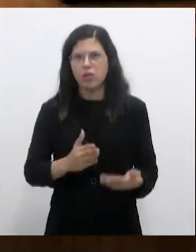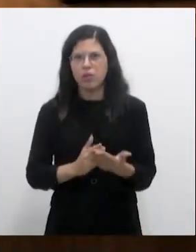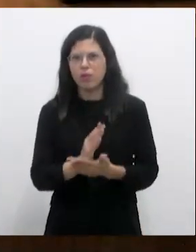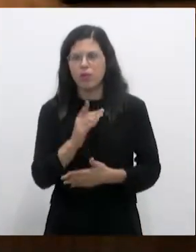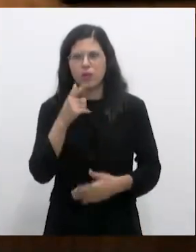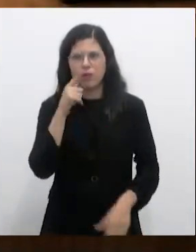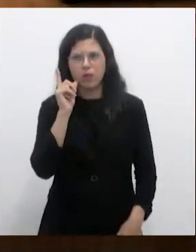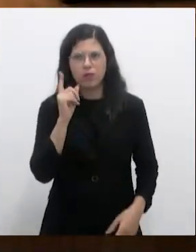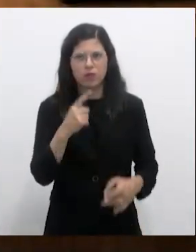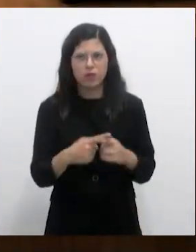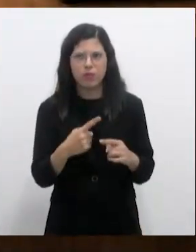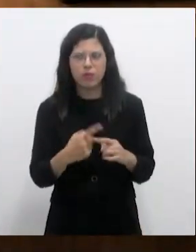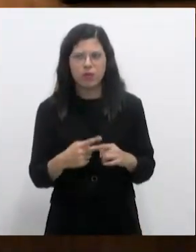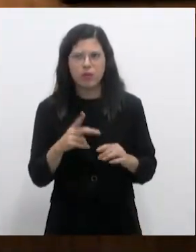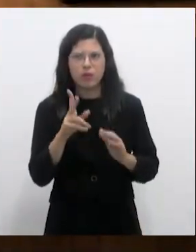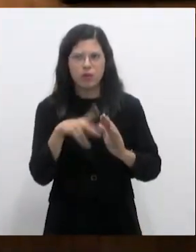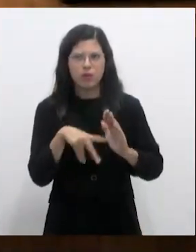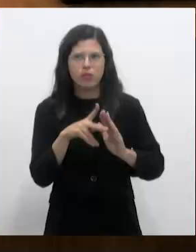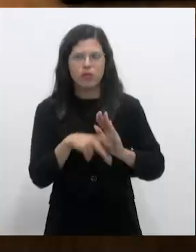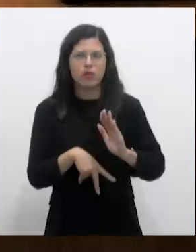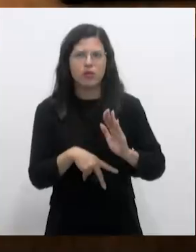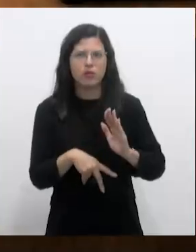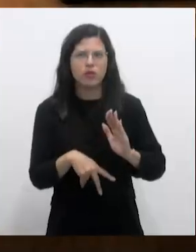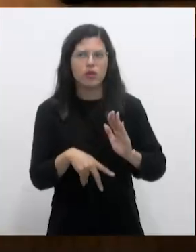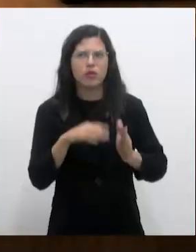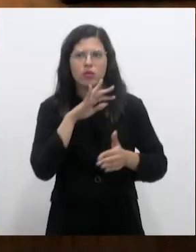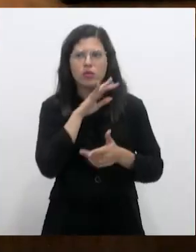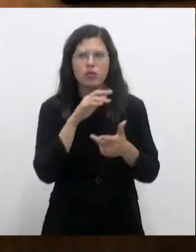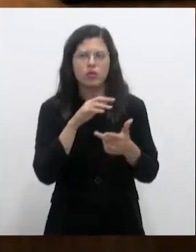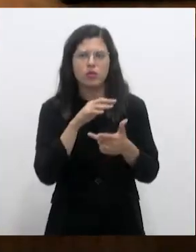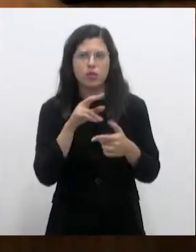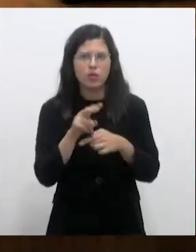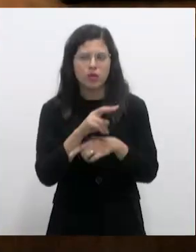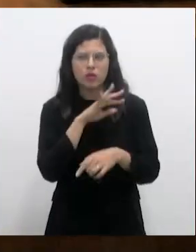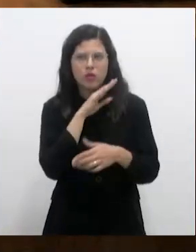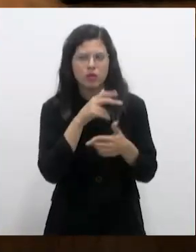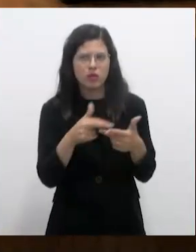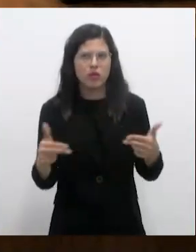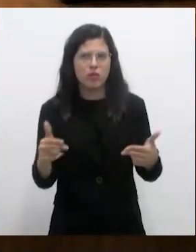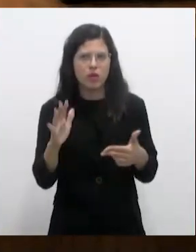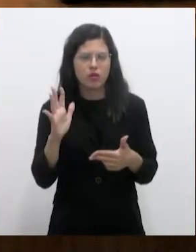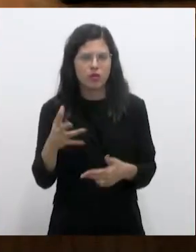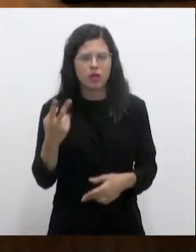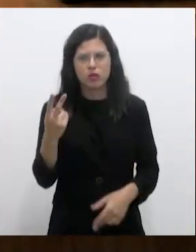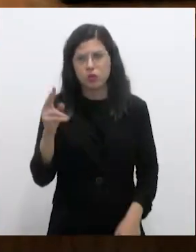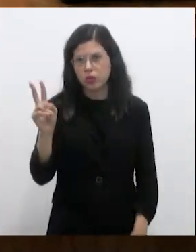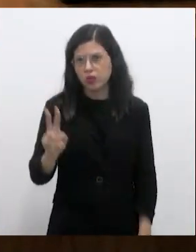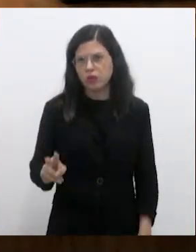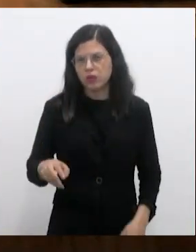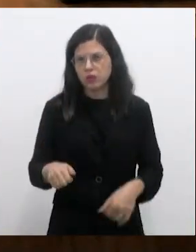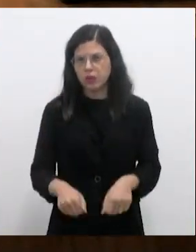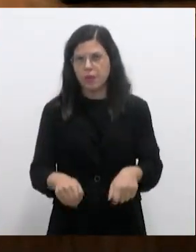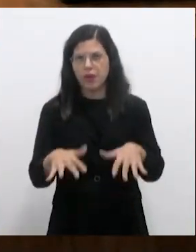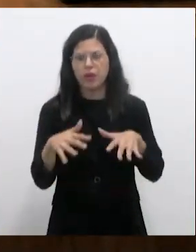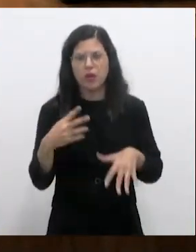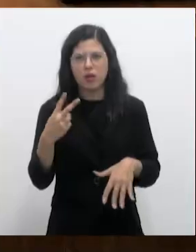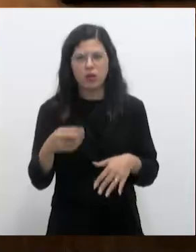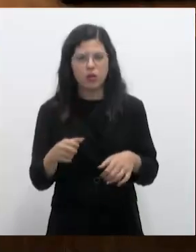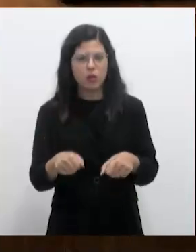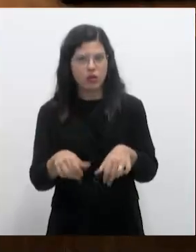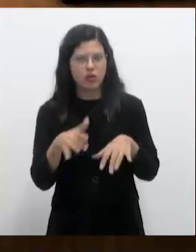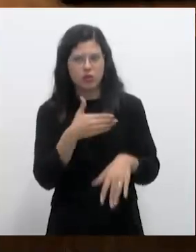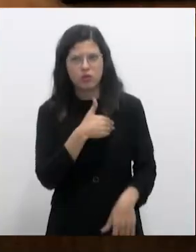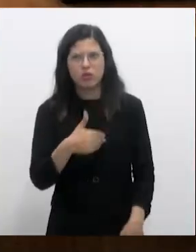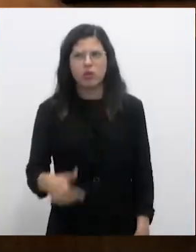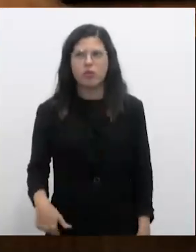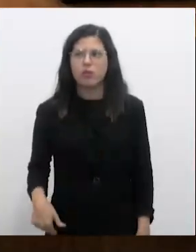porque o projeto de proteção aos animais, o novo código, já veio 2 vezes ao plenário, teve 2 audiências públicas. Essa